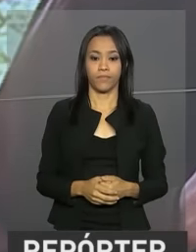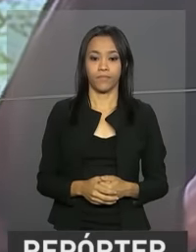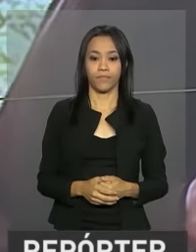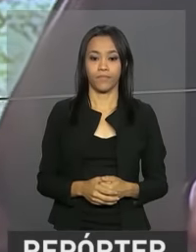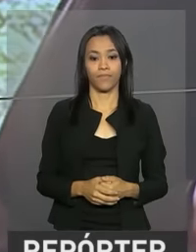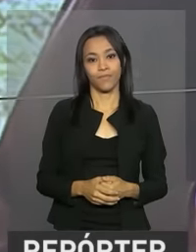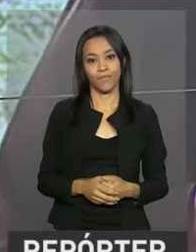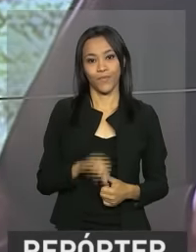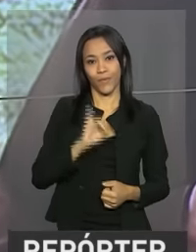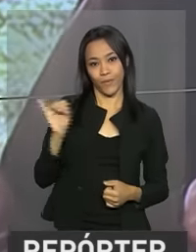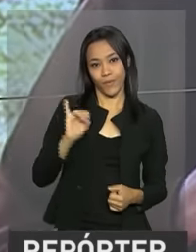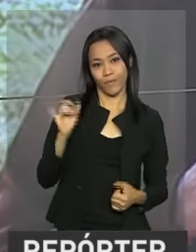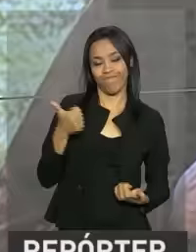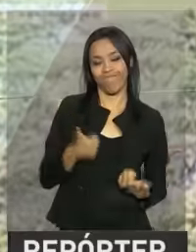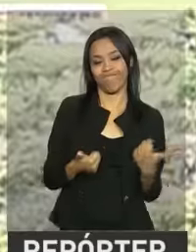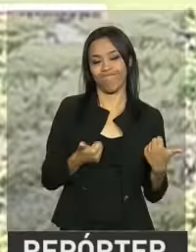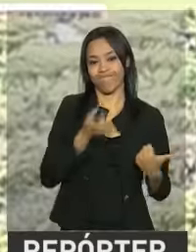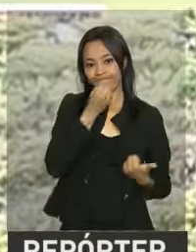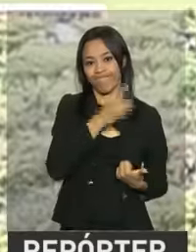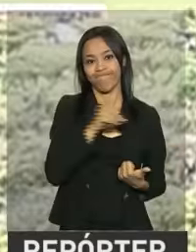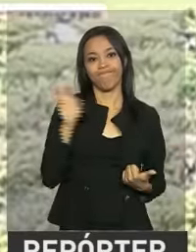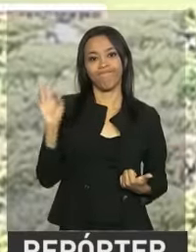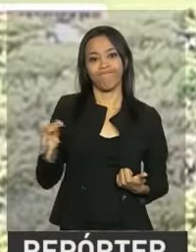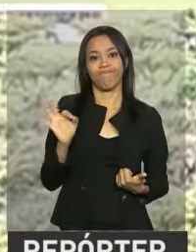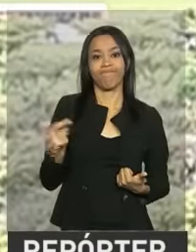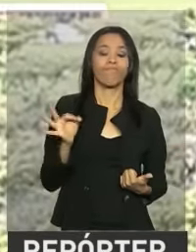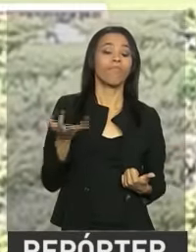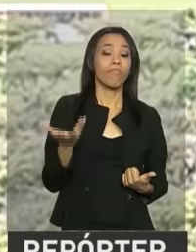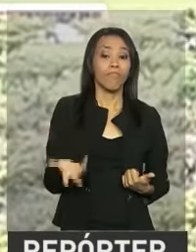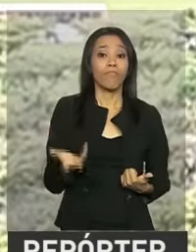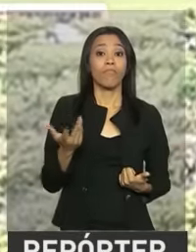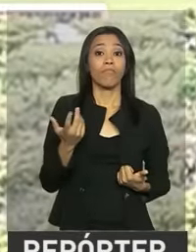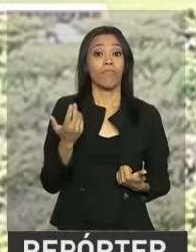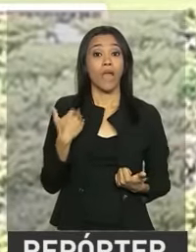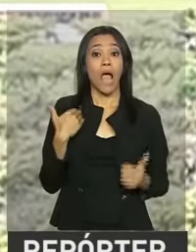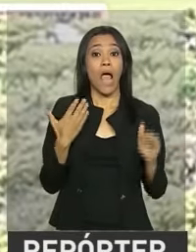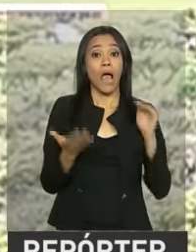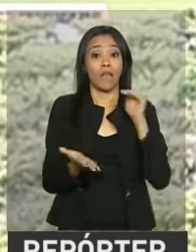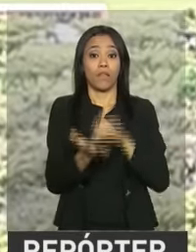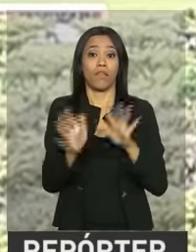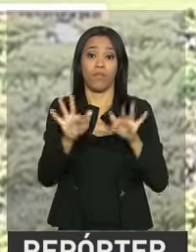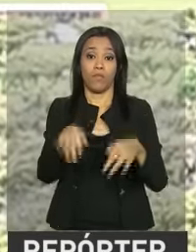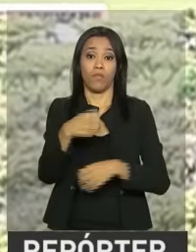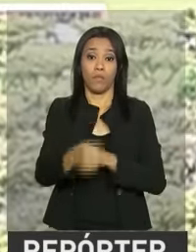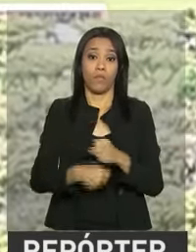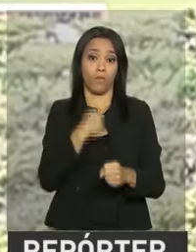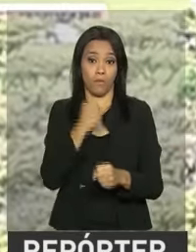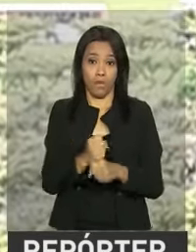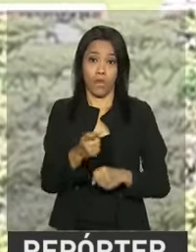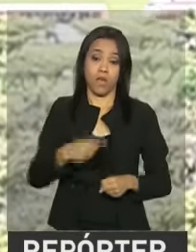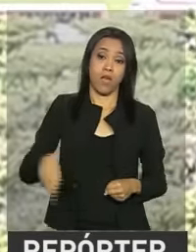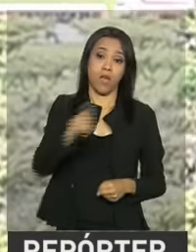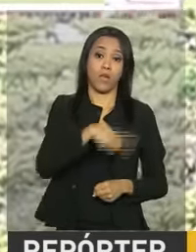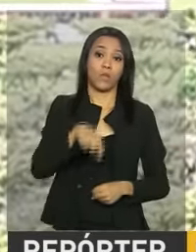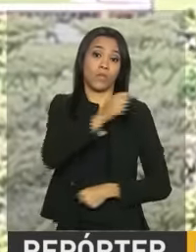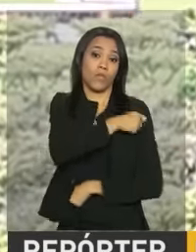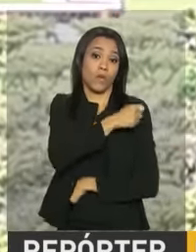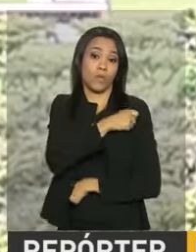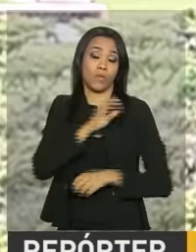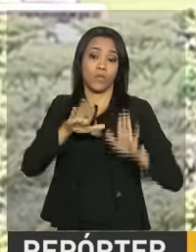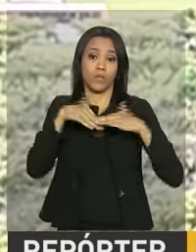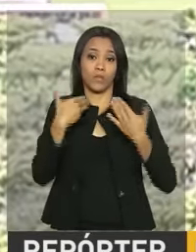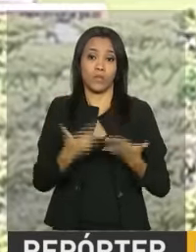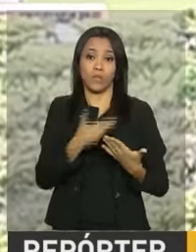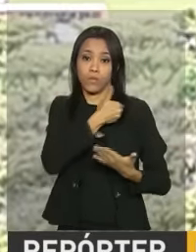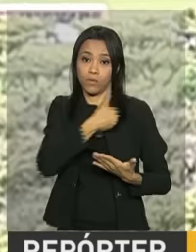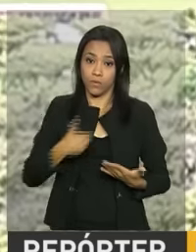Oi, Leandro, bom dia. É isso mesmo. Até o final do ano, os alunos, os estudantes das